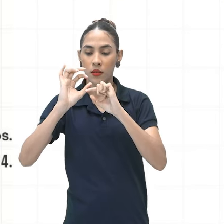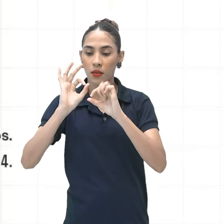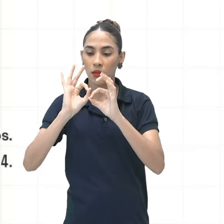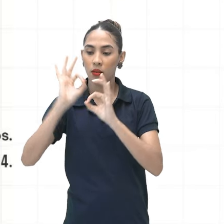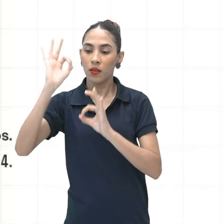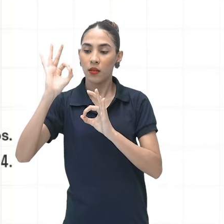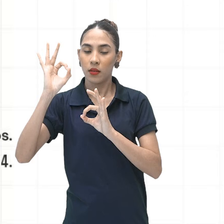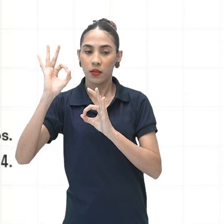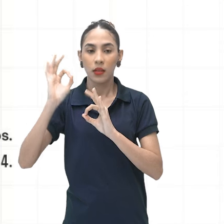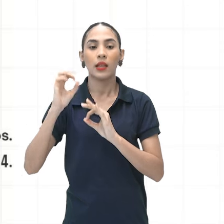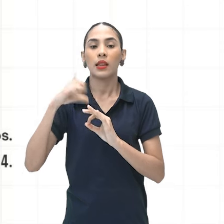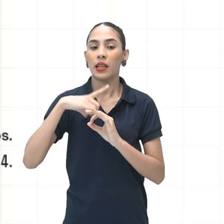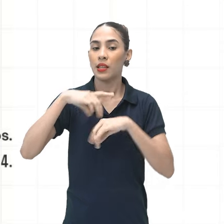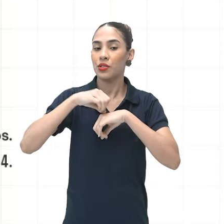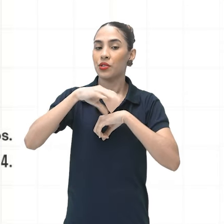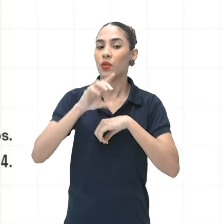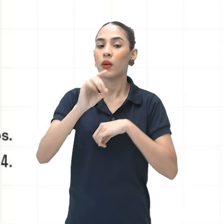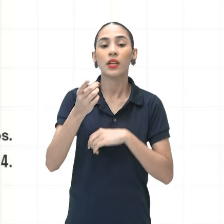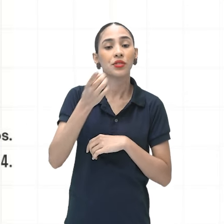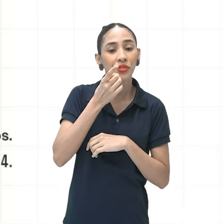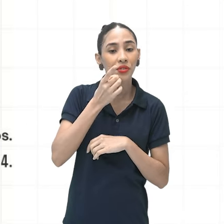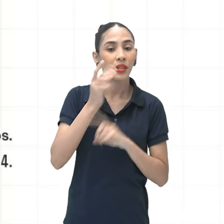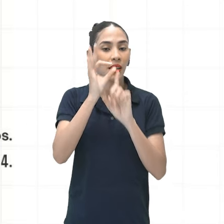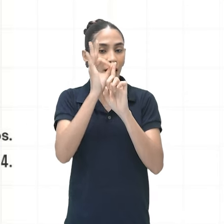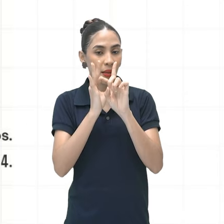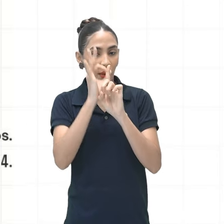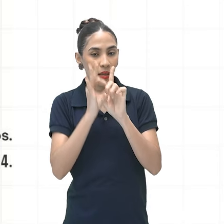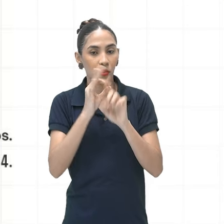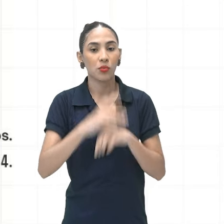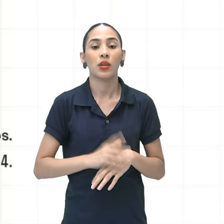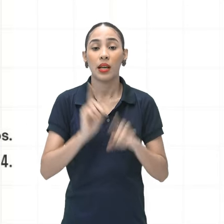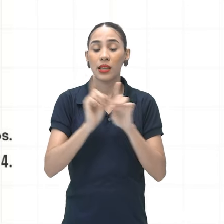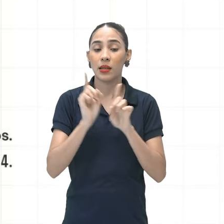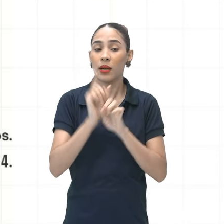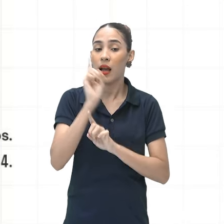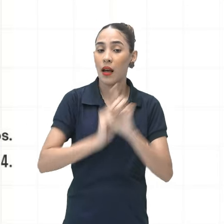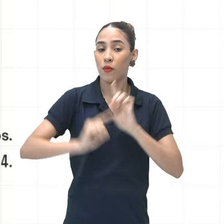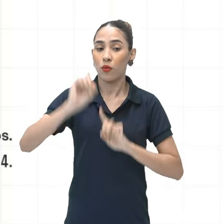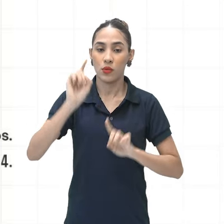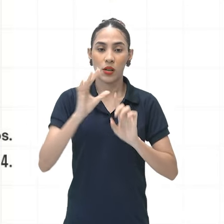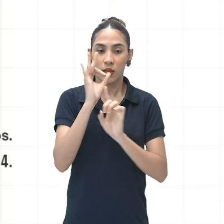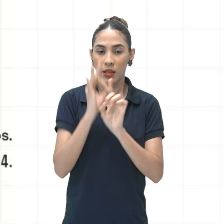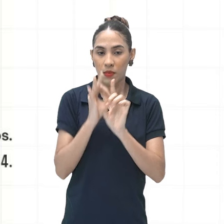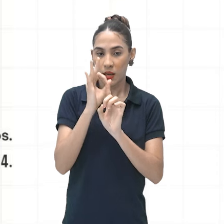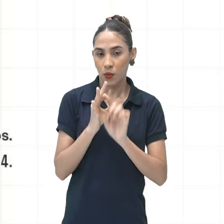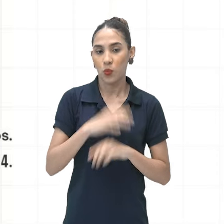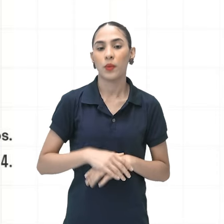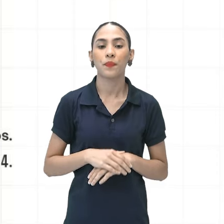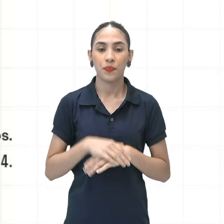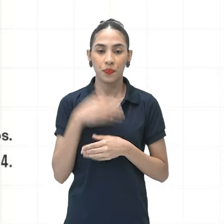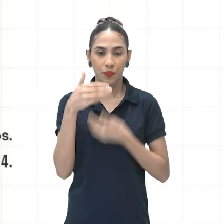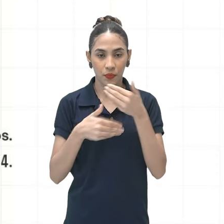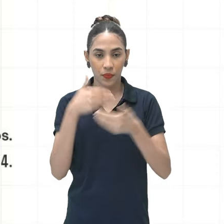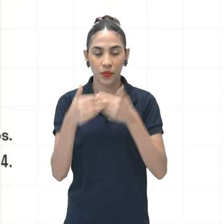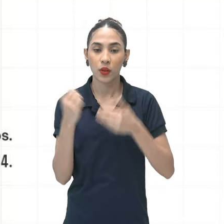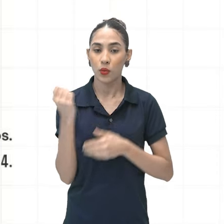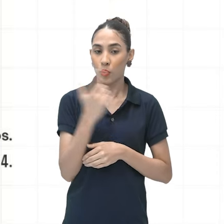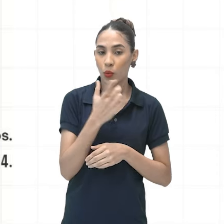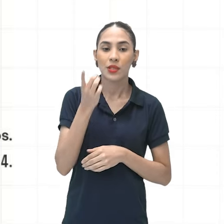dia, uma temperatura, né? E está indicando a evolução da temperatura ao longo desses